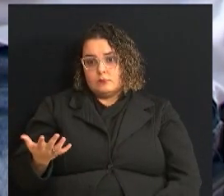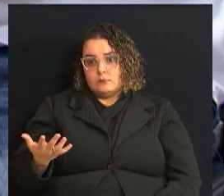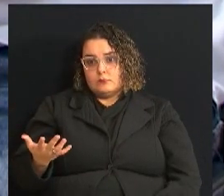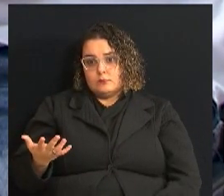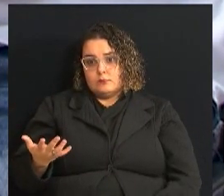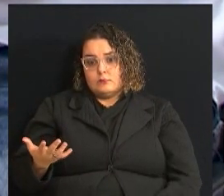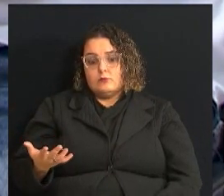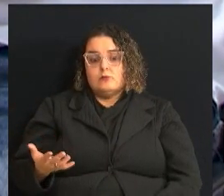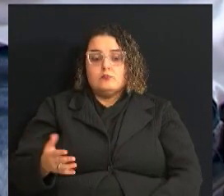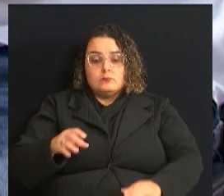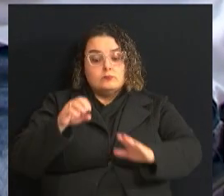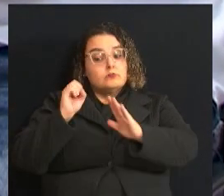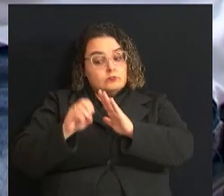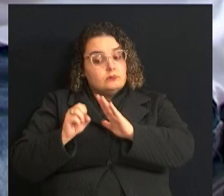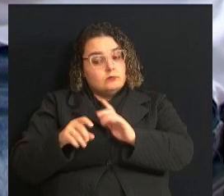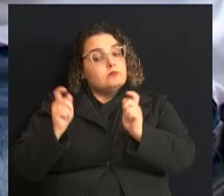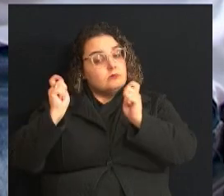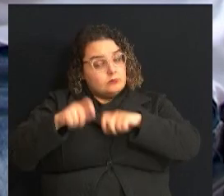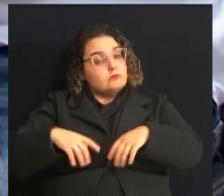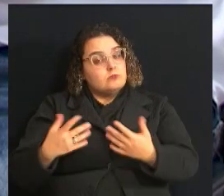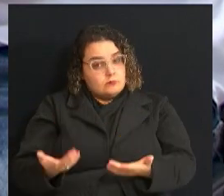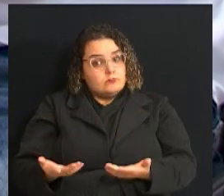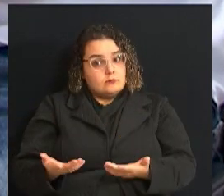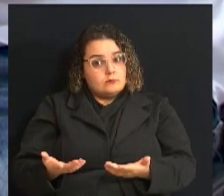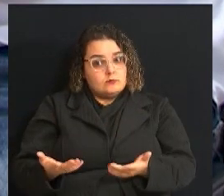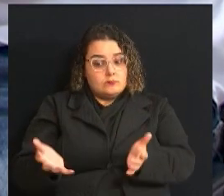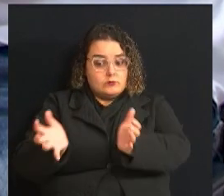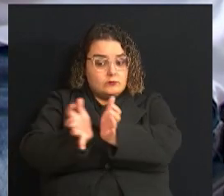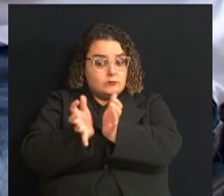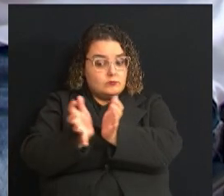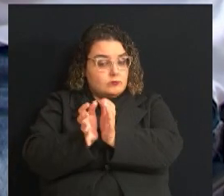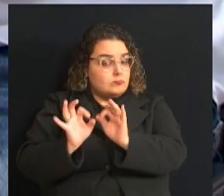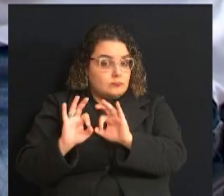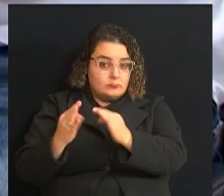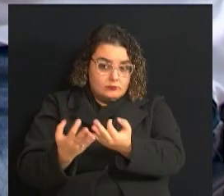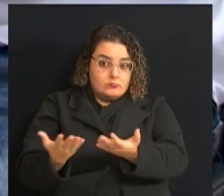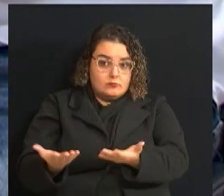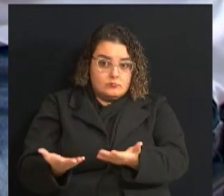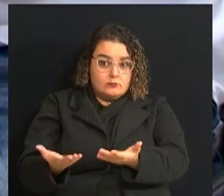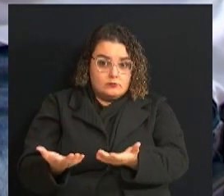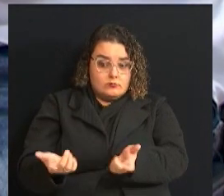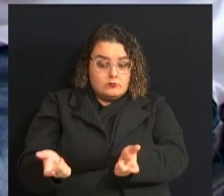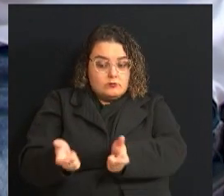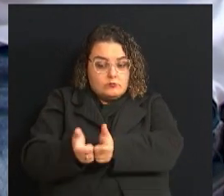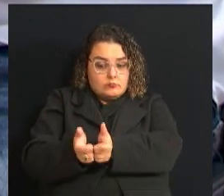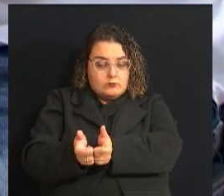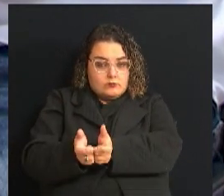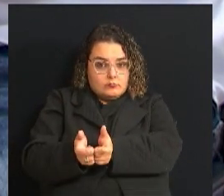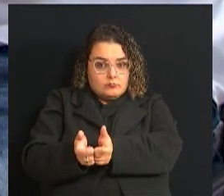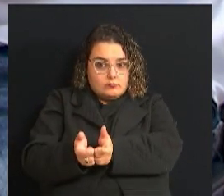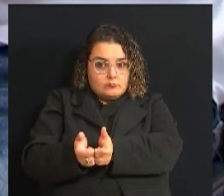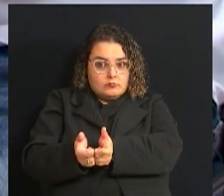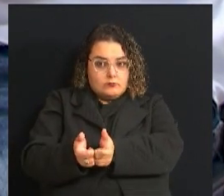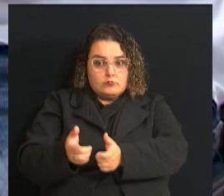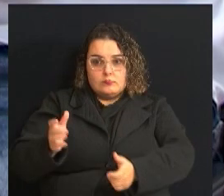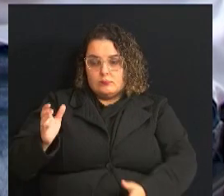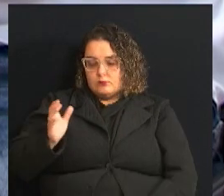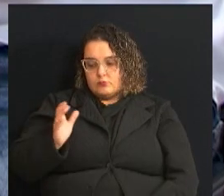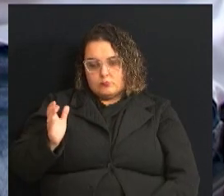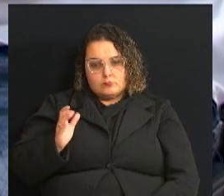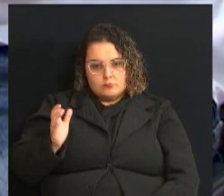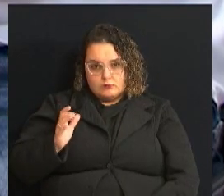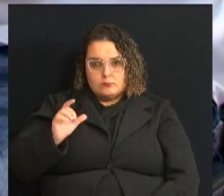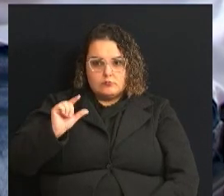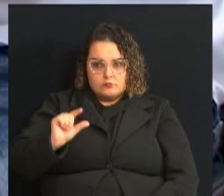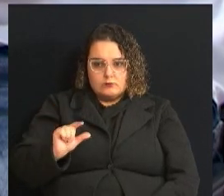prática que é possível para um determinado grupo de famílias, que é um grupo minoritário, né? Classe média ou famílias